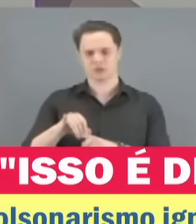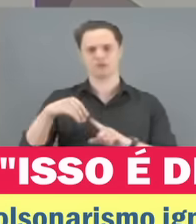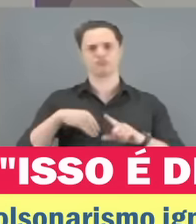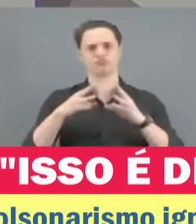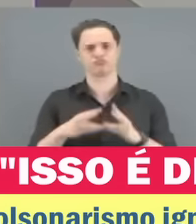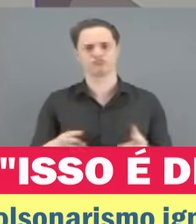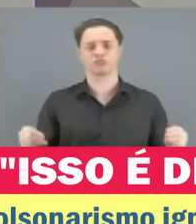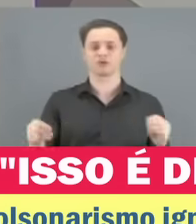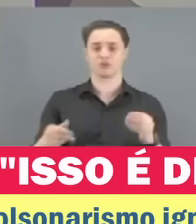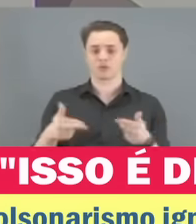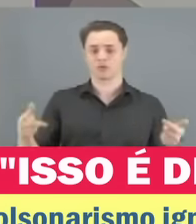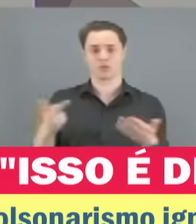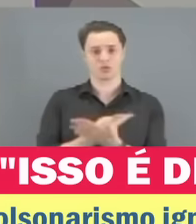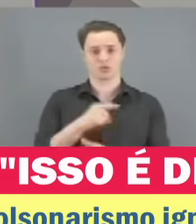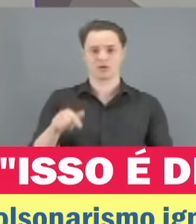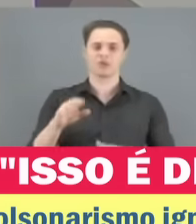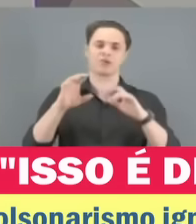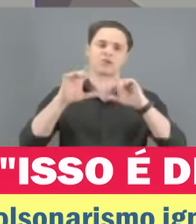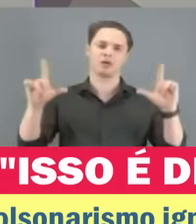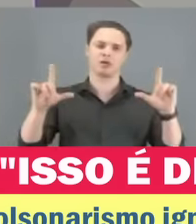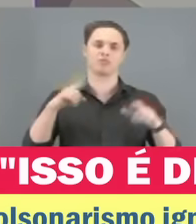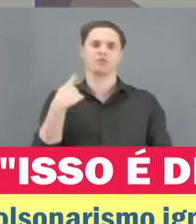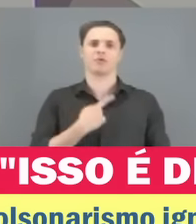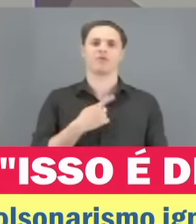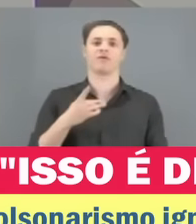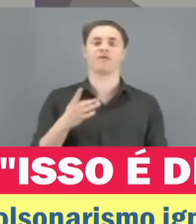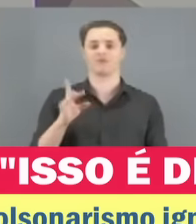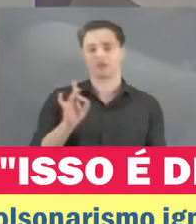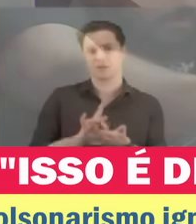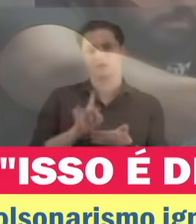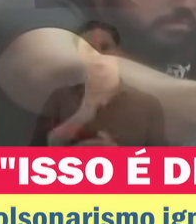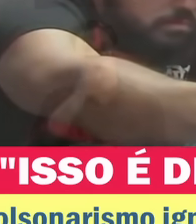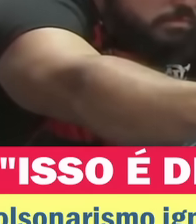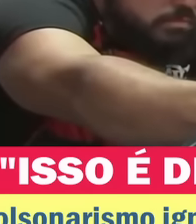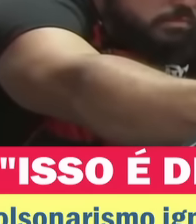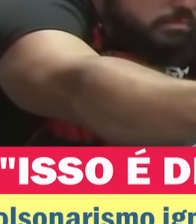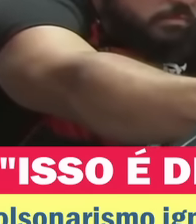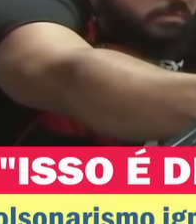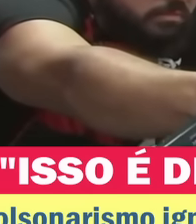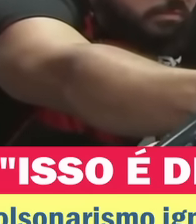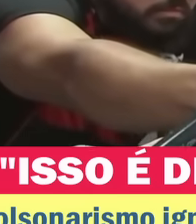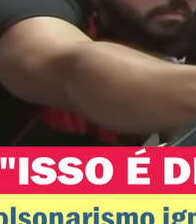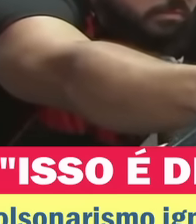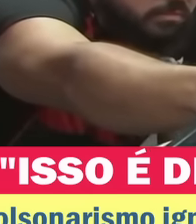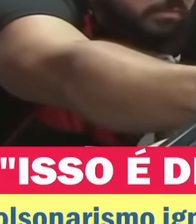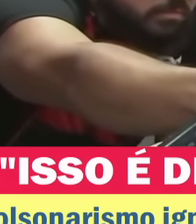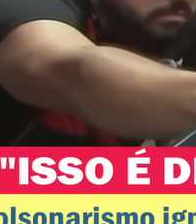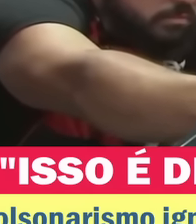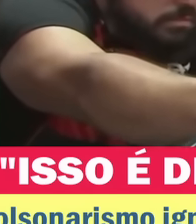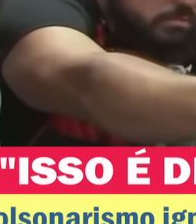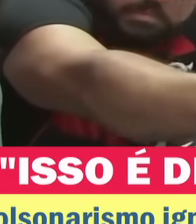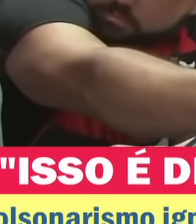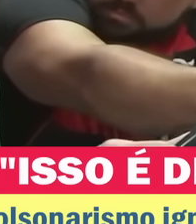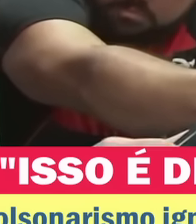esvaziando, obstruindo essa CPI, obviamente que nós estamos, na verdade, brincando de fazer CPMI. Não é constitucional você, na verdade, não